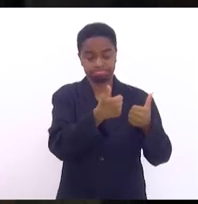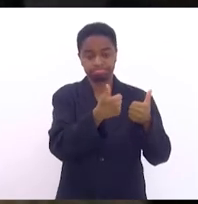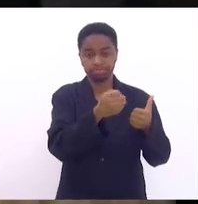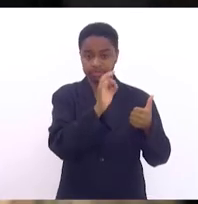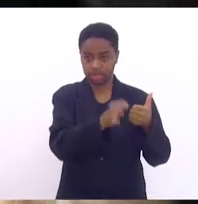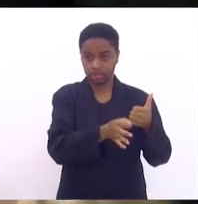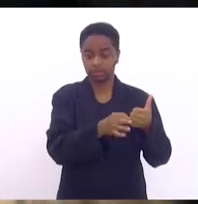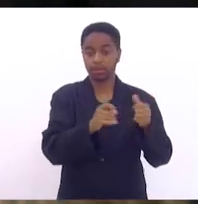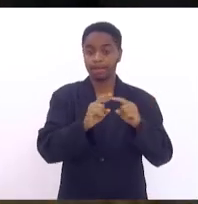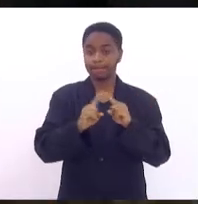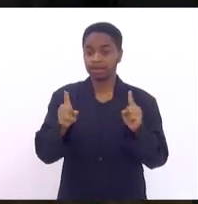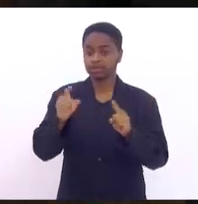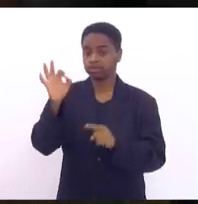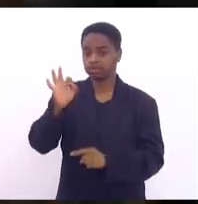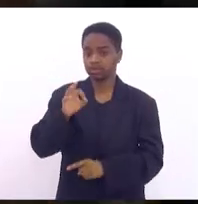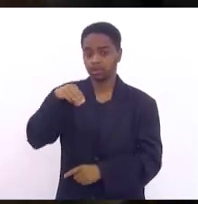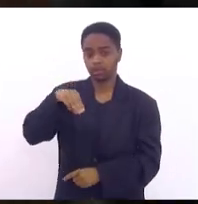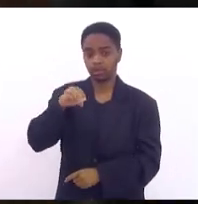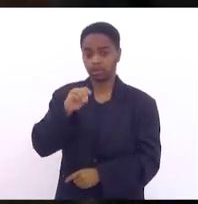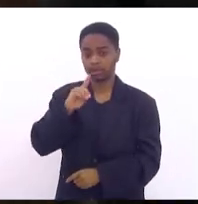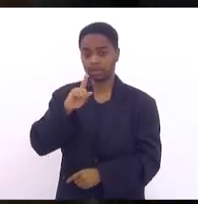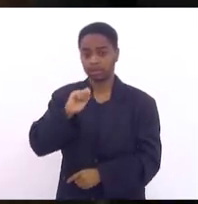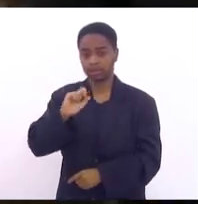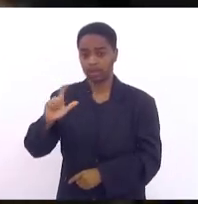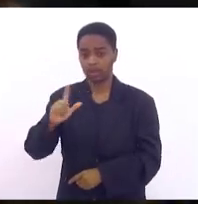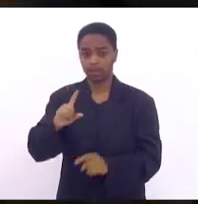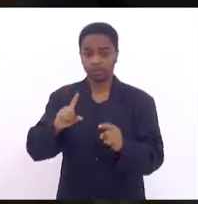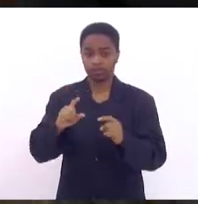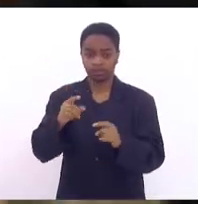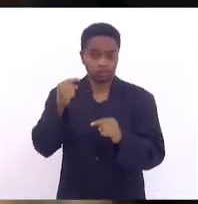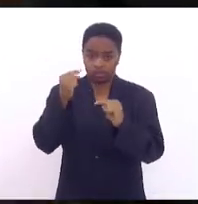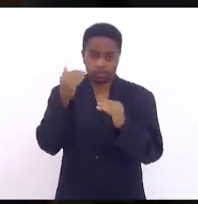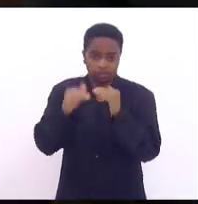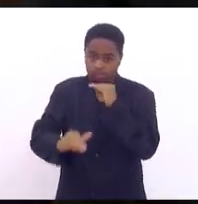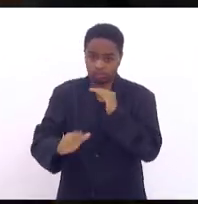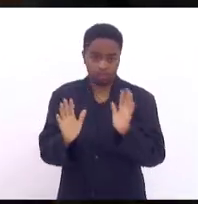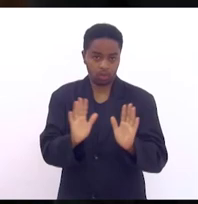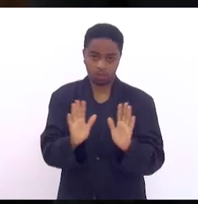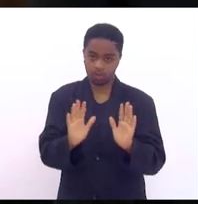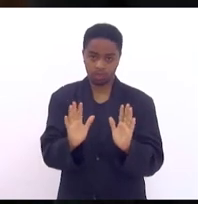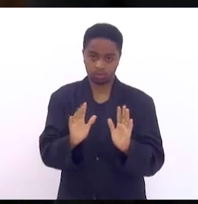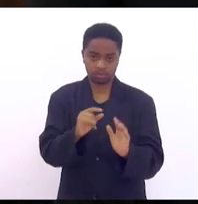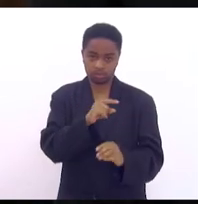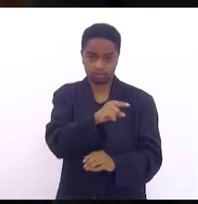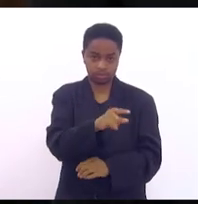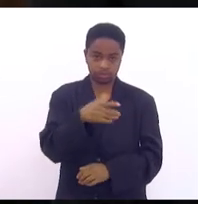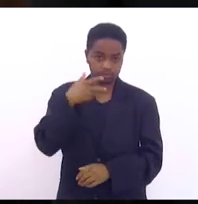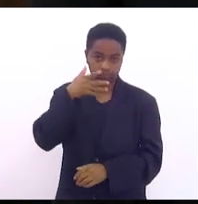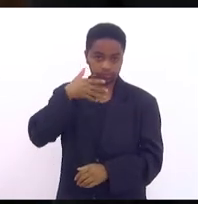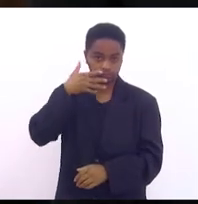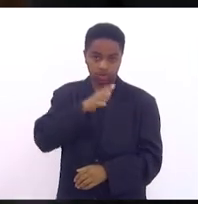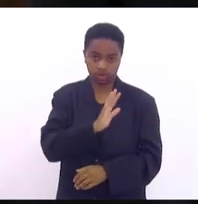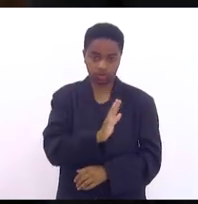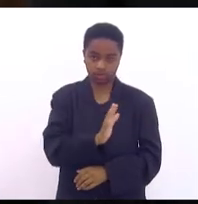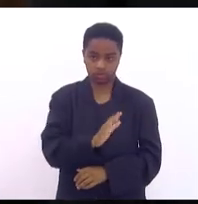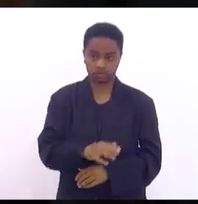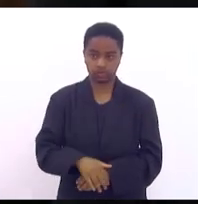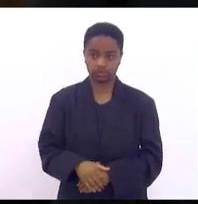Para alíquota modal, o senhor me perdoe, mas eu discordo profundamente da questão de ordem levantada